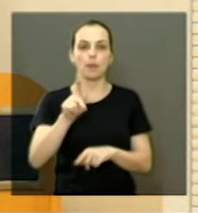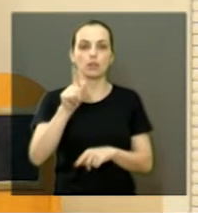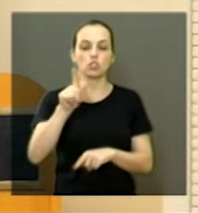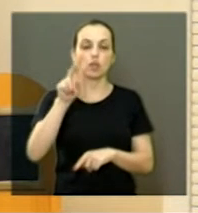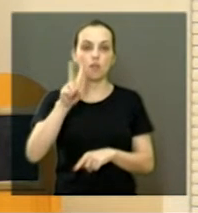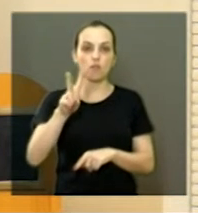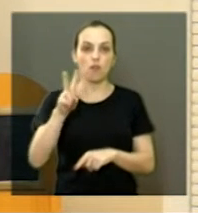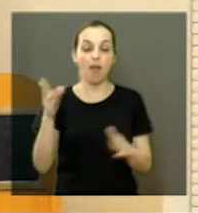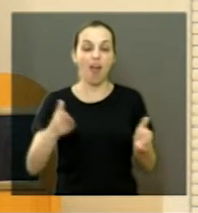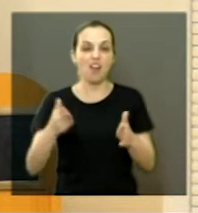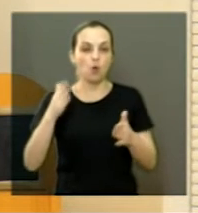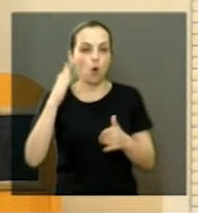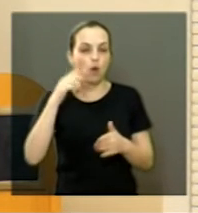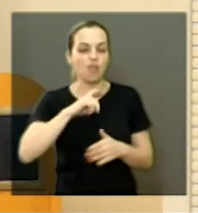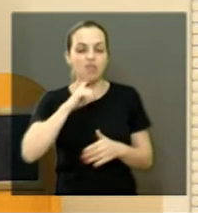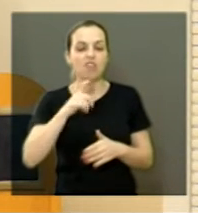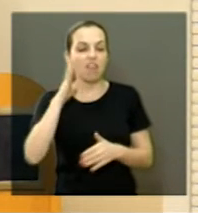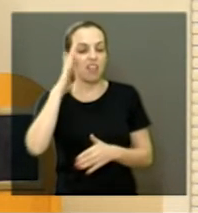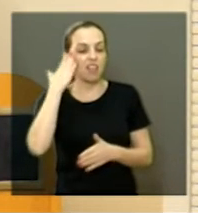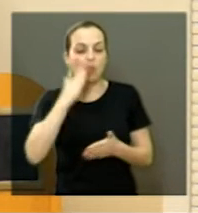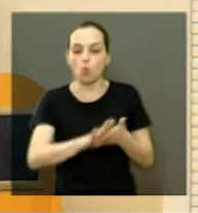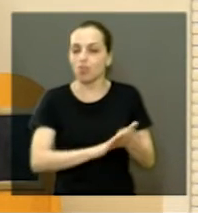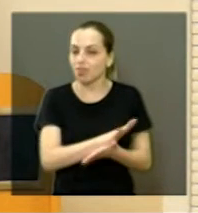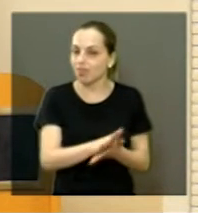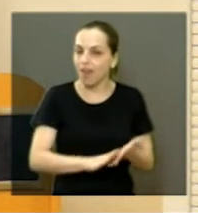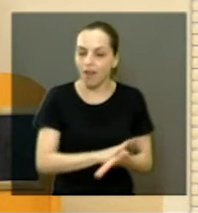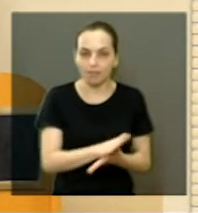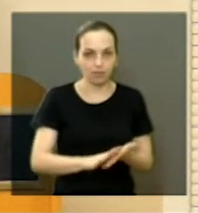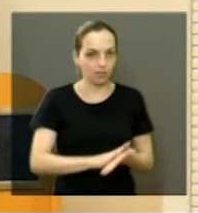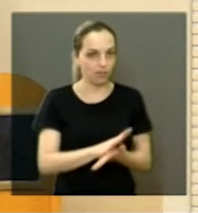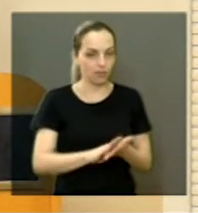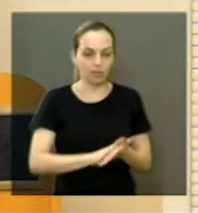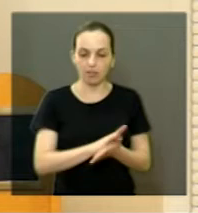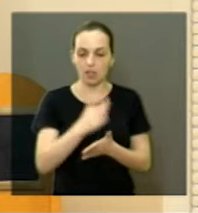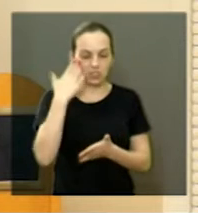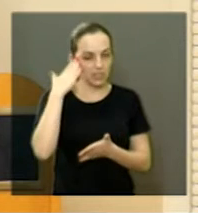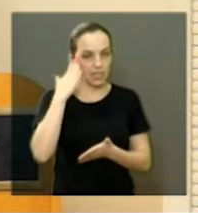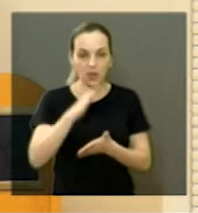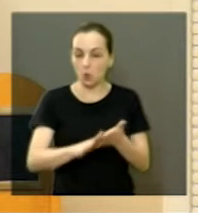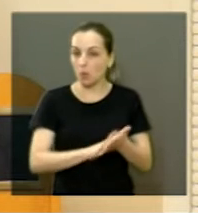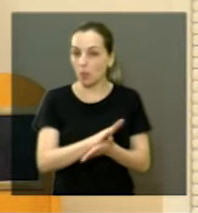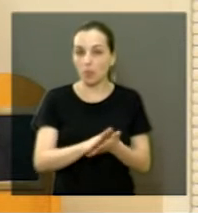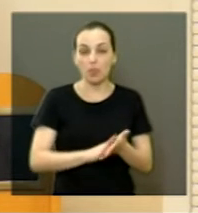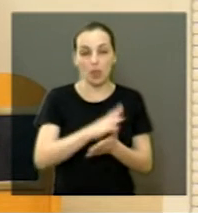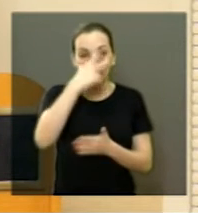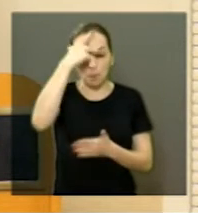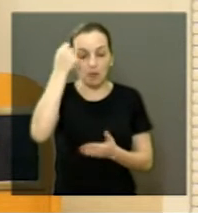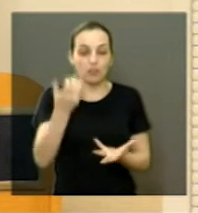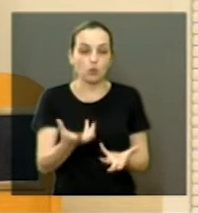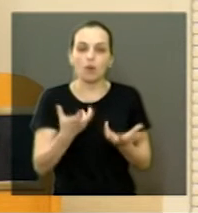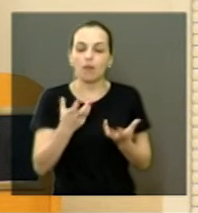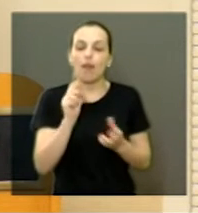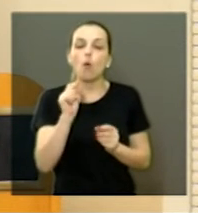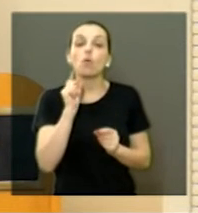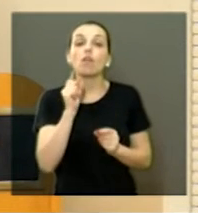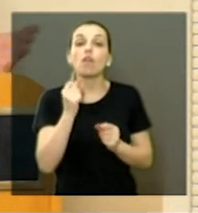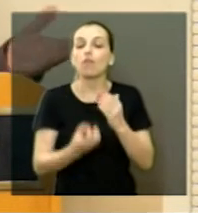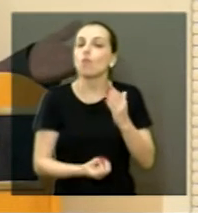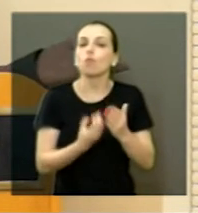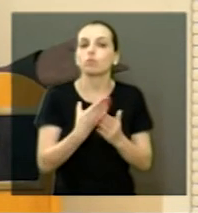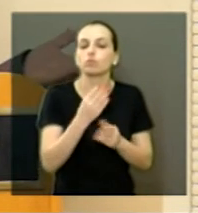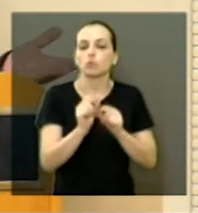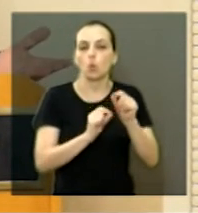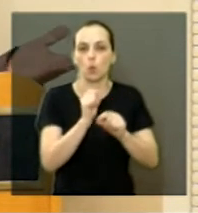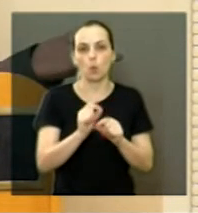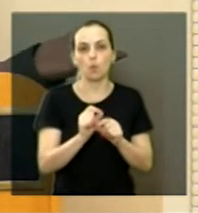ninguém entende mas menos precisos em direito até agora na verdade ninguém entendeu o que a prefeitura quer o que ela vai fazer se